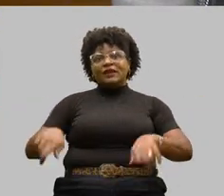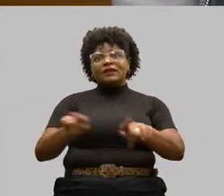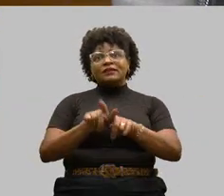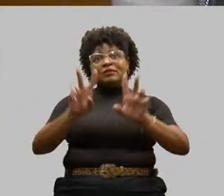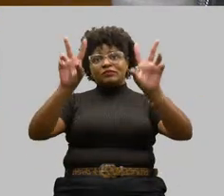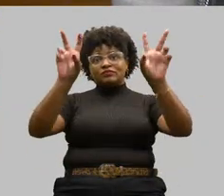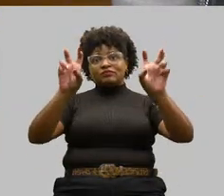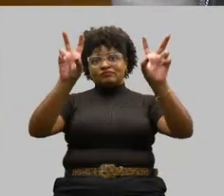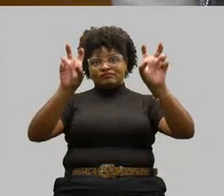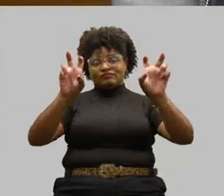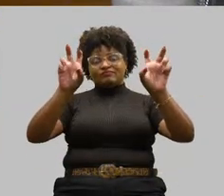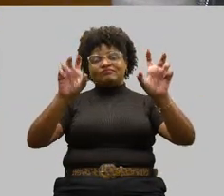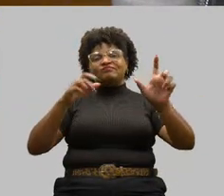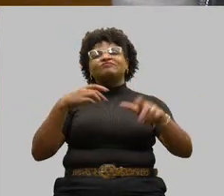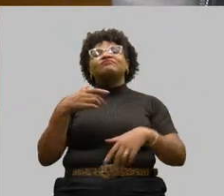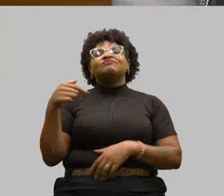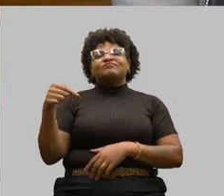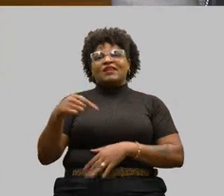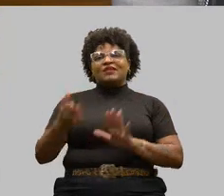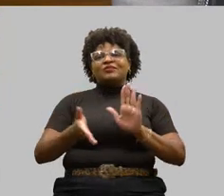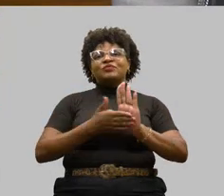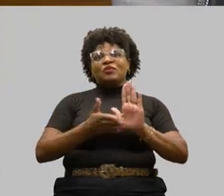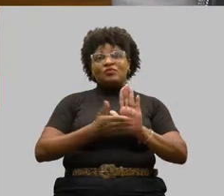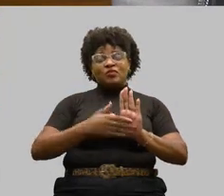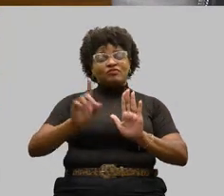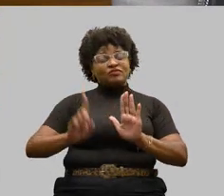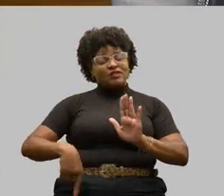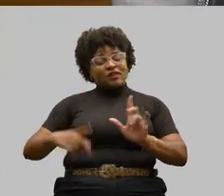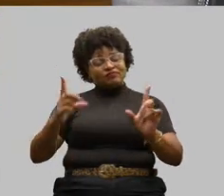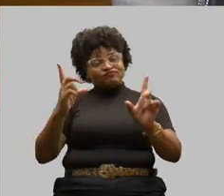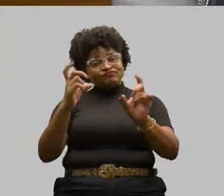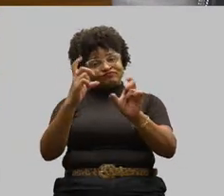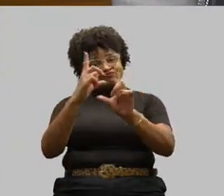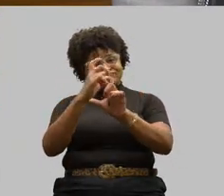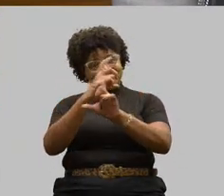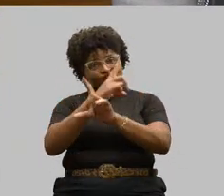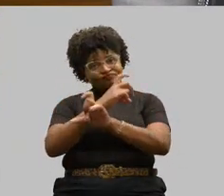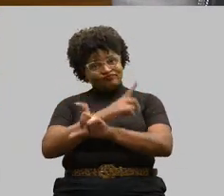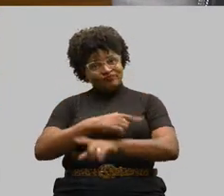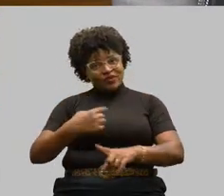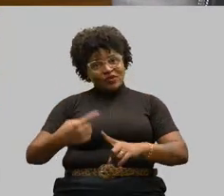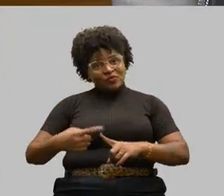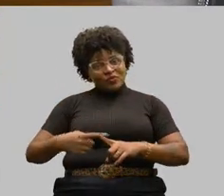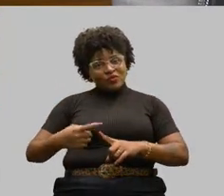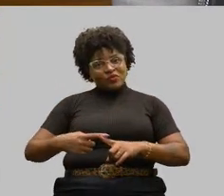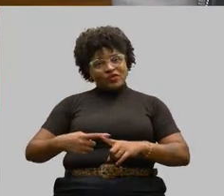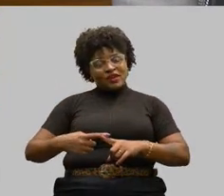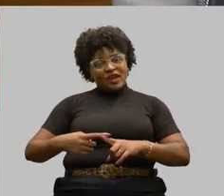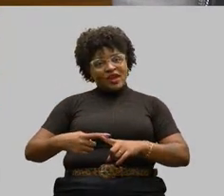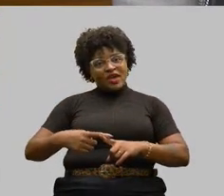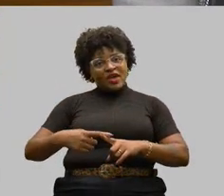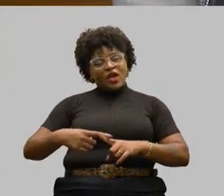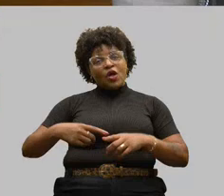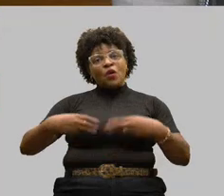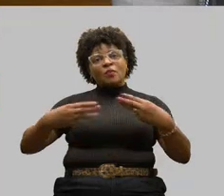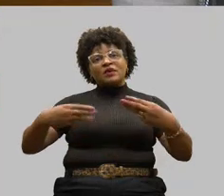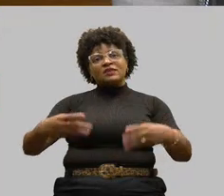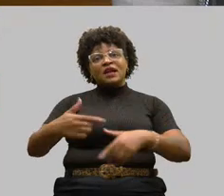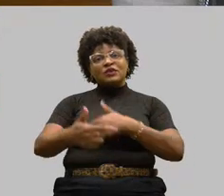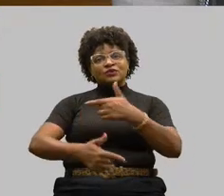trabalho que me é um tema muito caro afinal de contas ao Ministério do Trabalho cabe